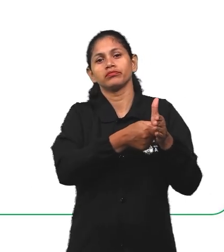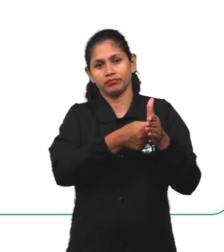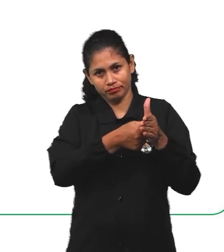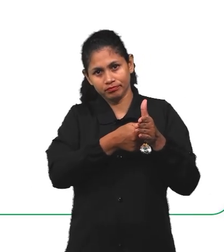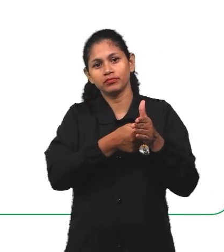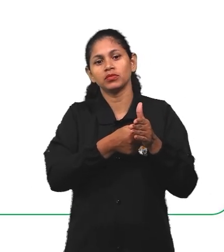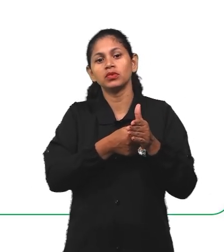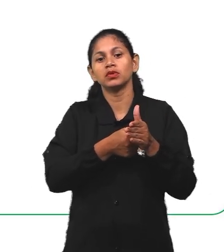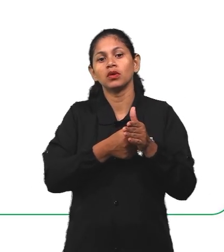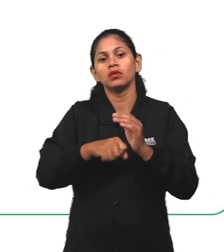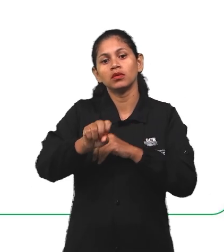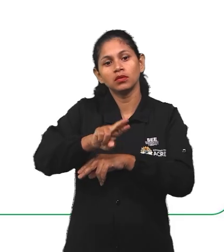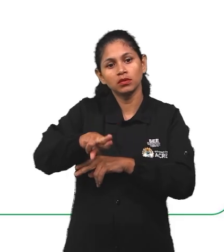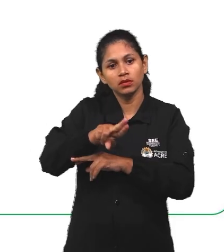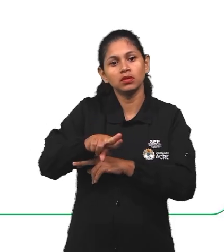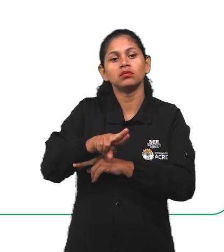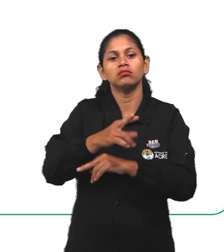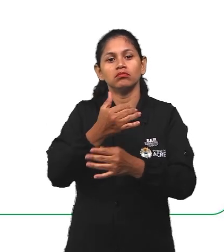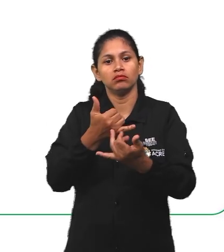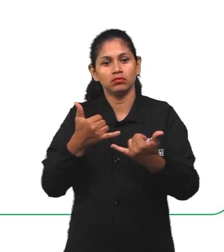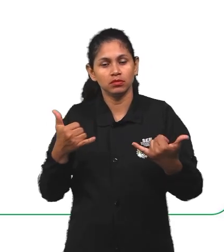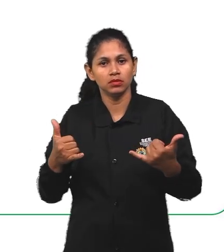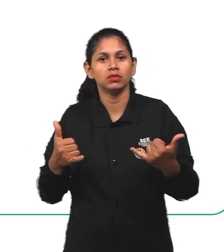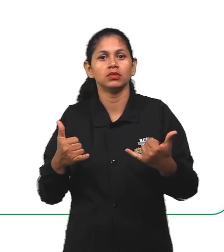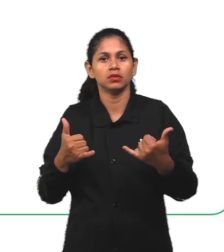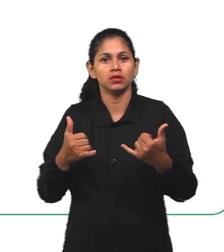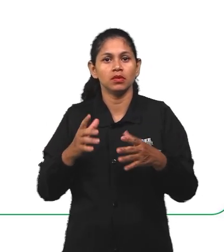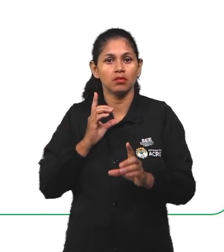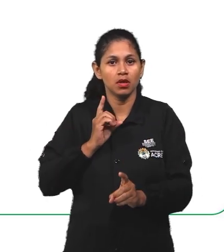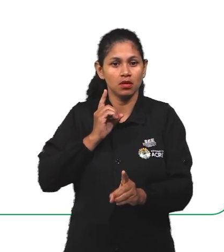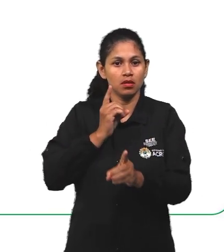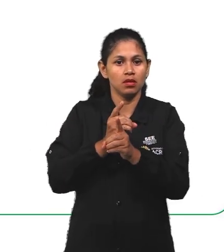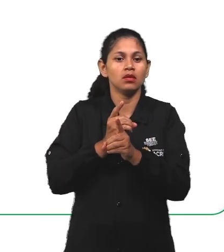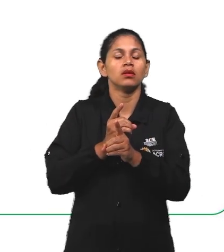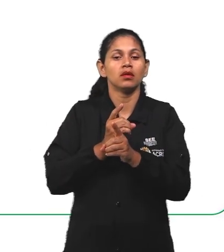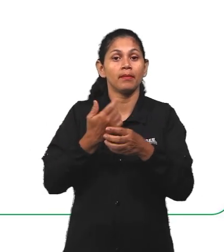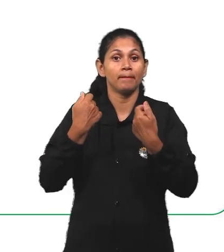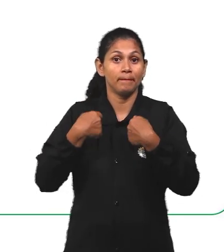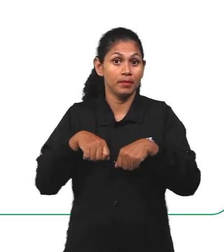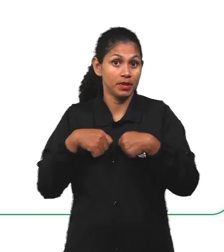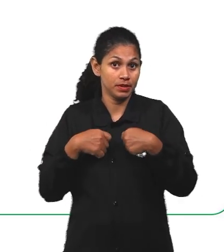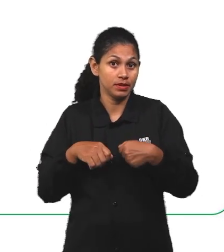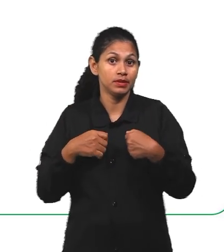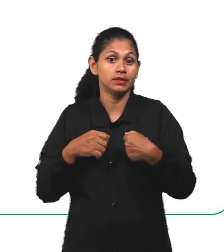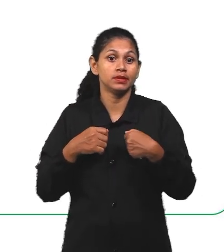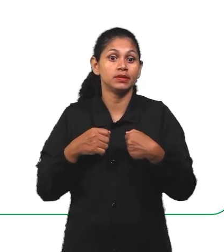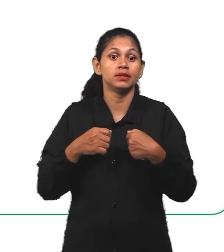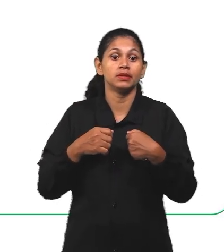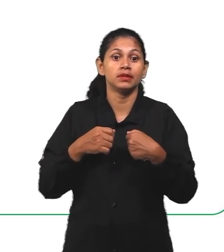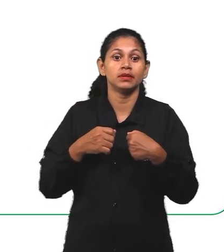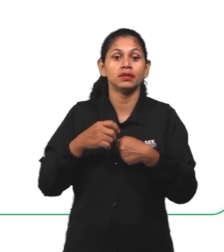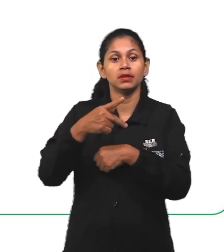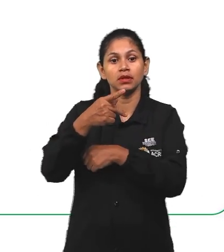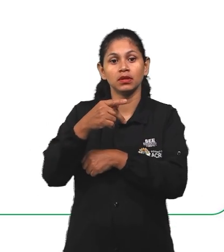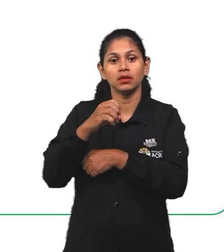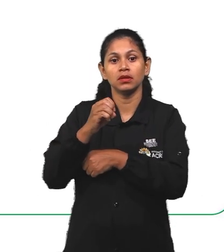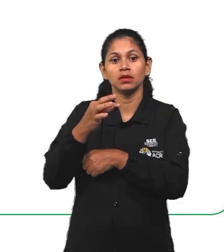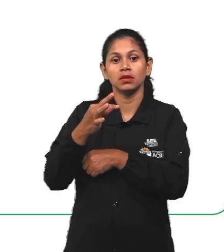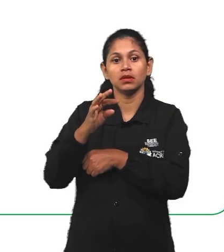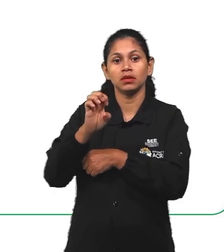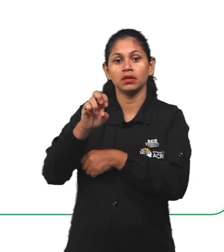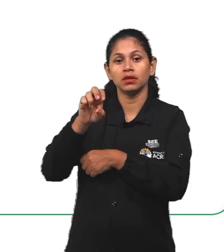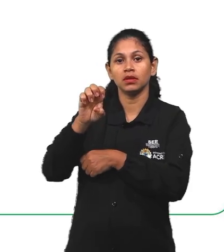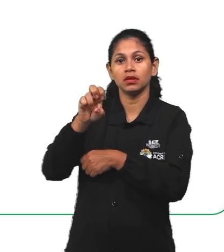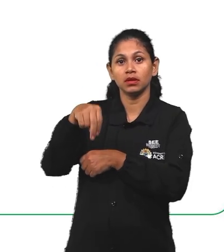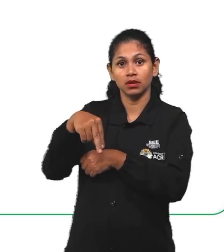ele é dado, ou seja, para mim determinar essa grandeza, consumo de energia, basta eu pegar a potência e